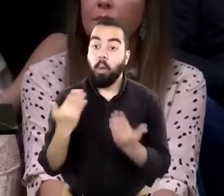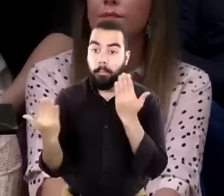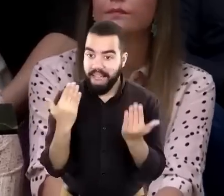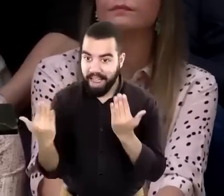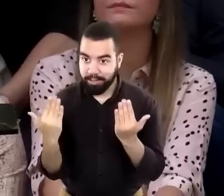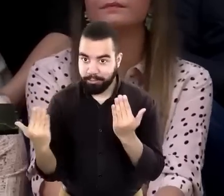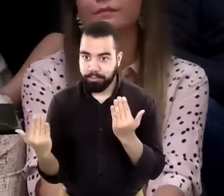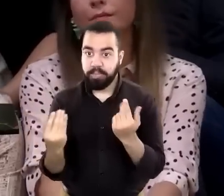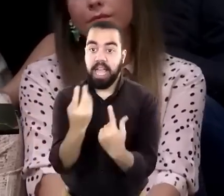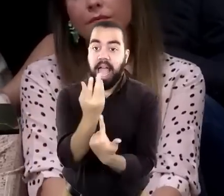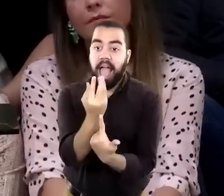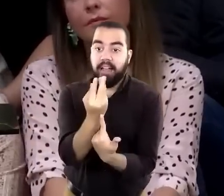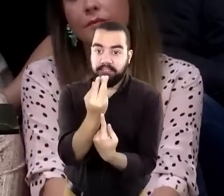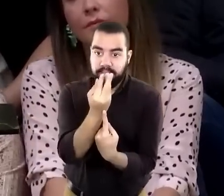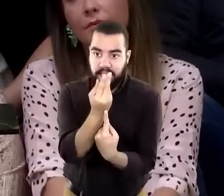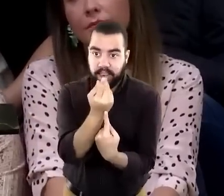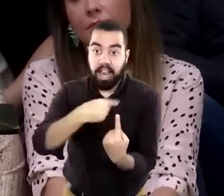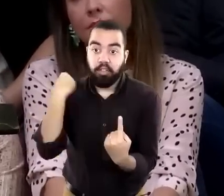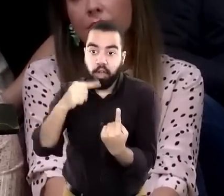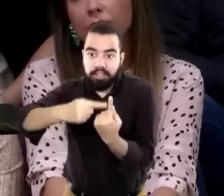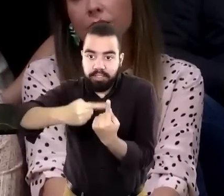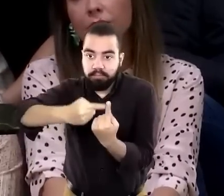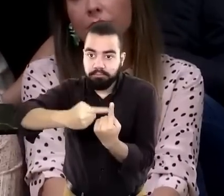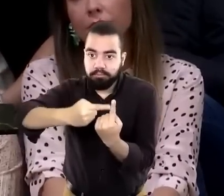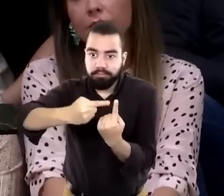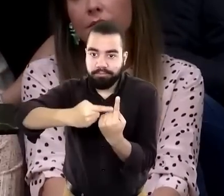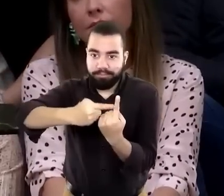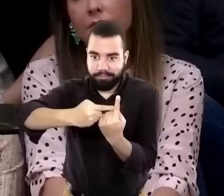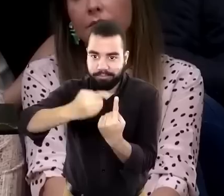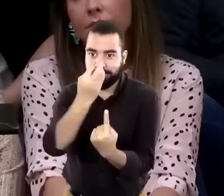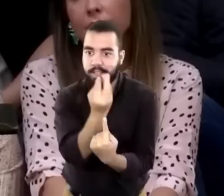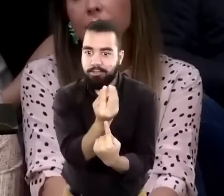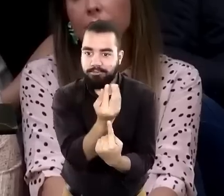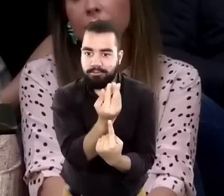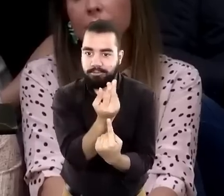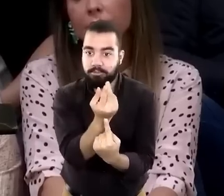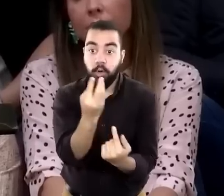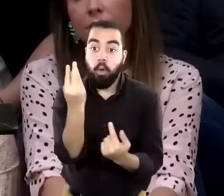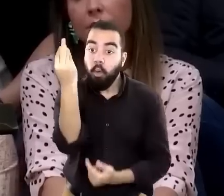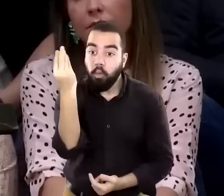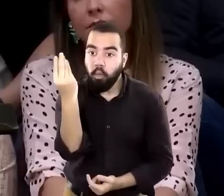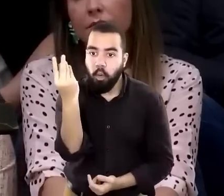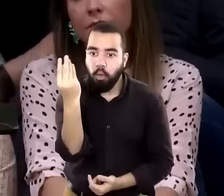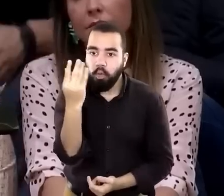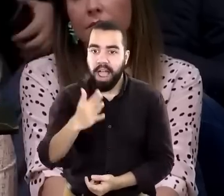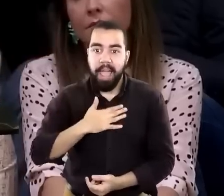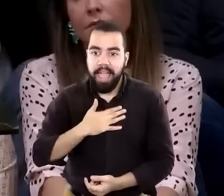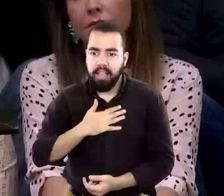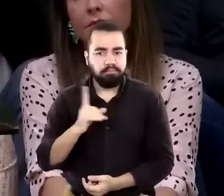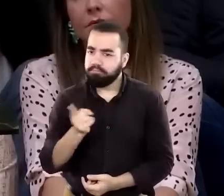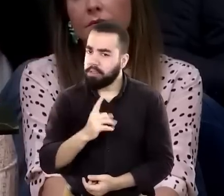chegar, e criada a lamparina querosene. E você sabe que se você bota uma